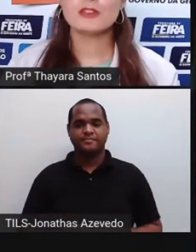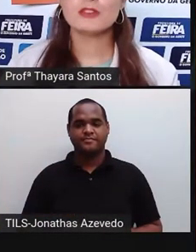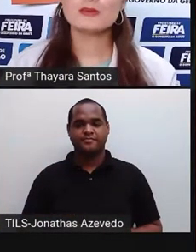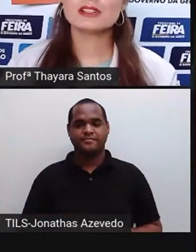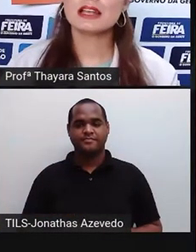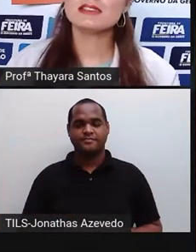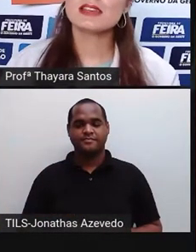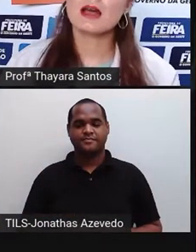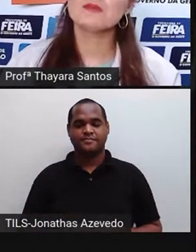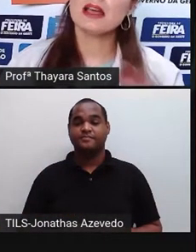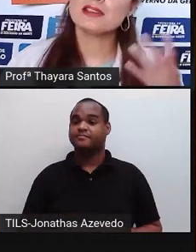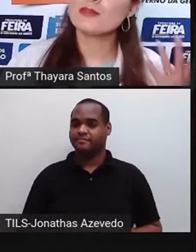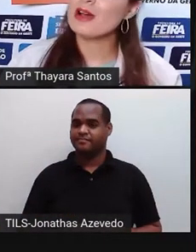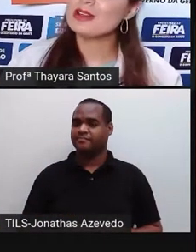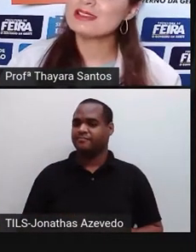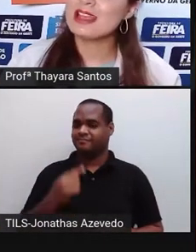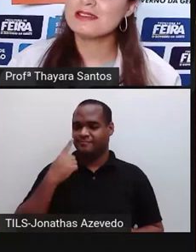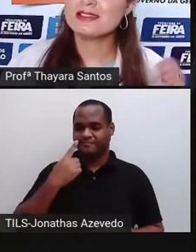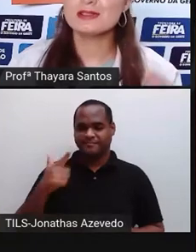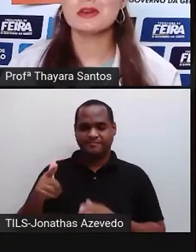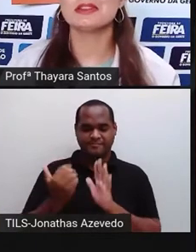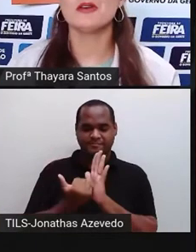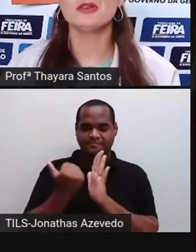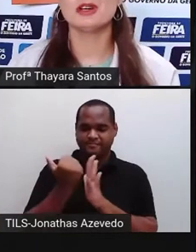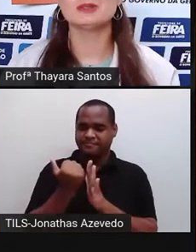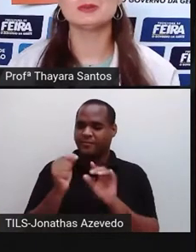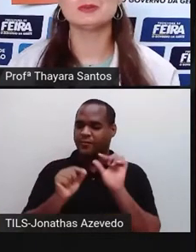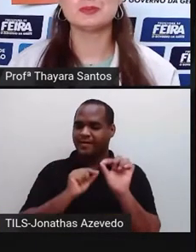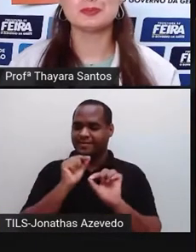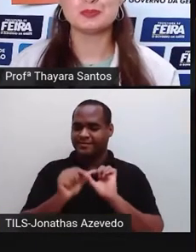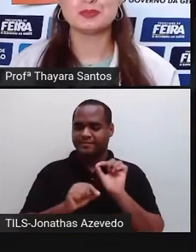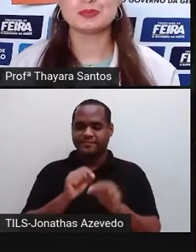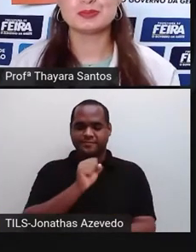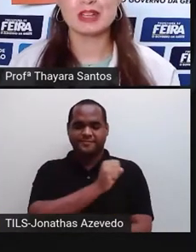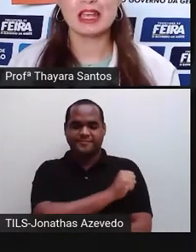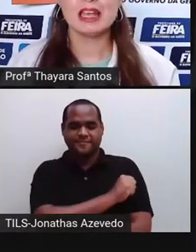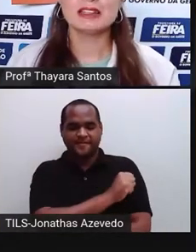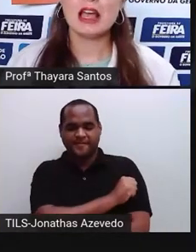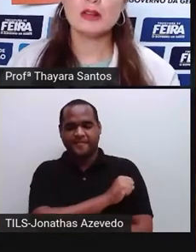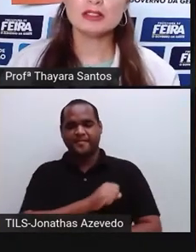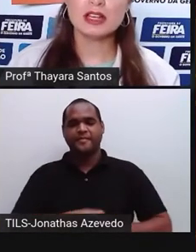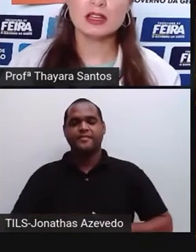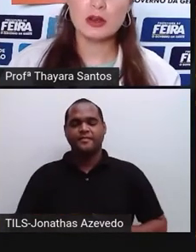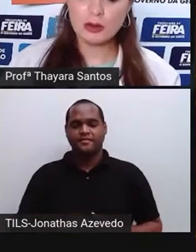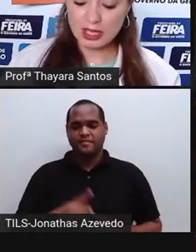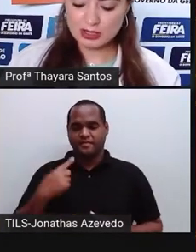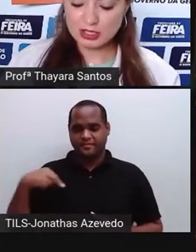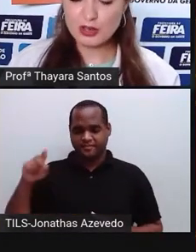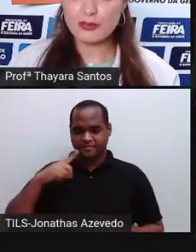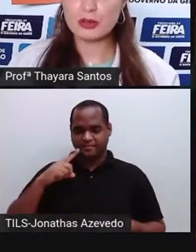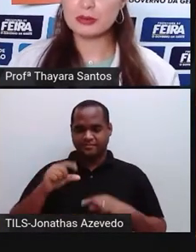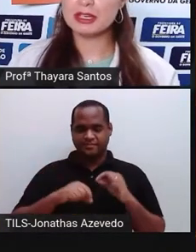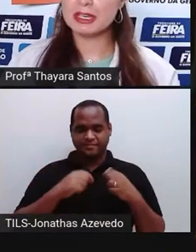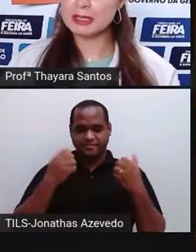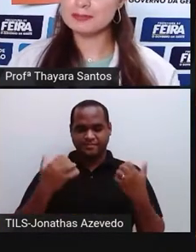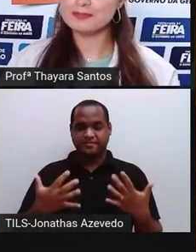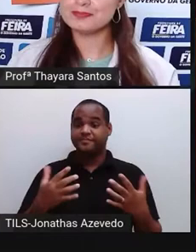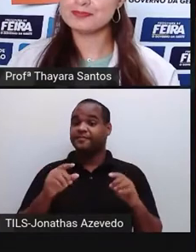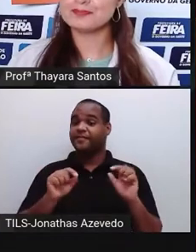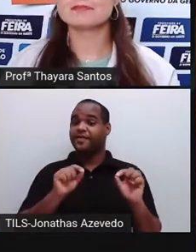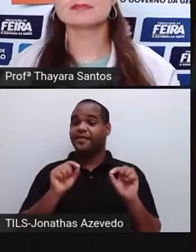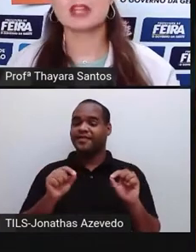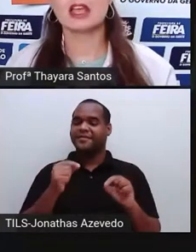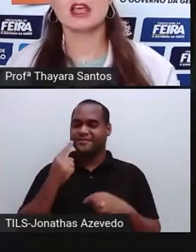E vamos lá iniciar mais uma aula de ciência do oitavo ano. Na aula anterior a gente viu que